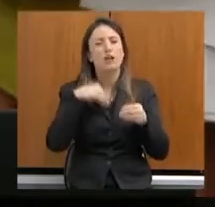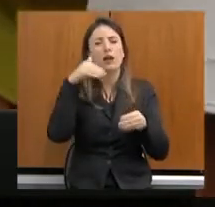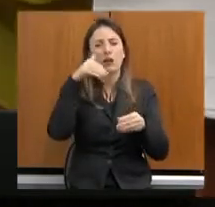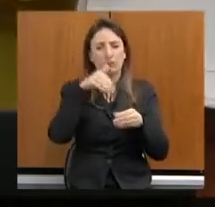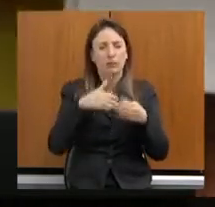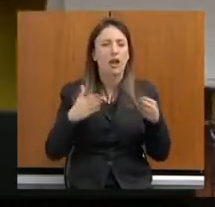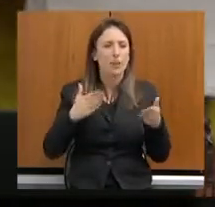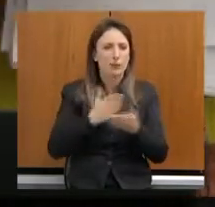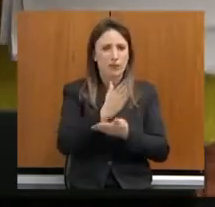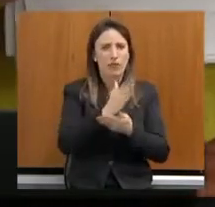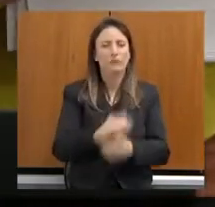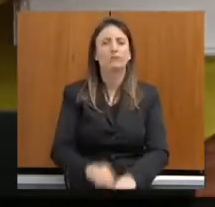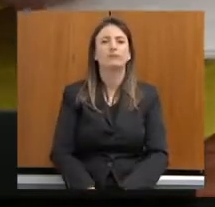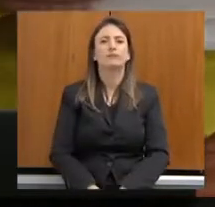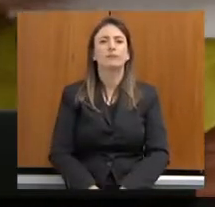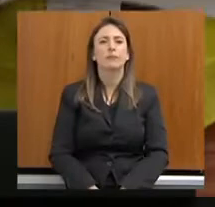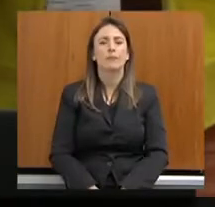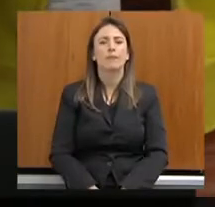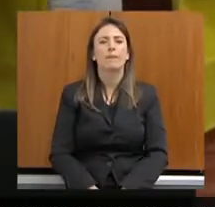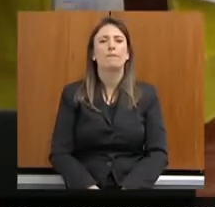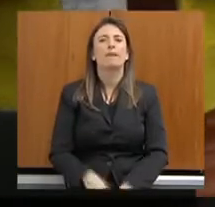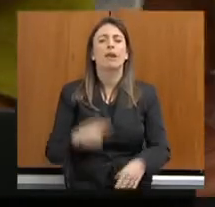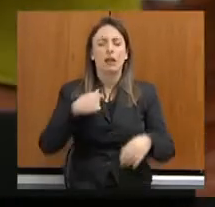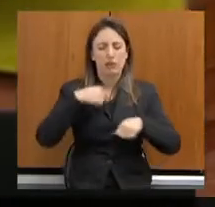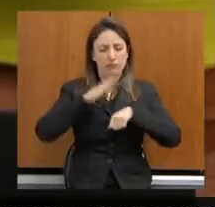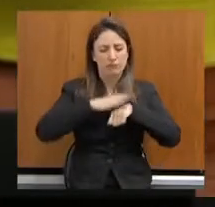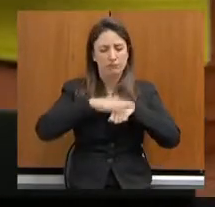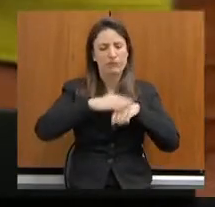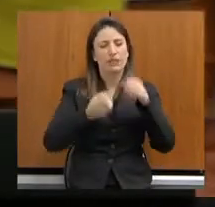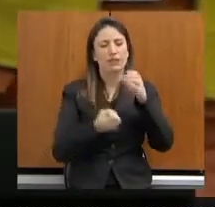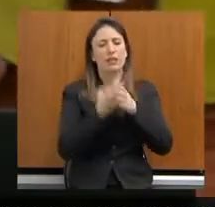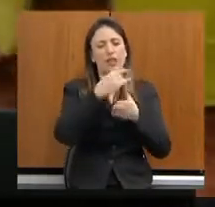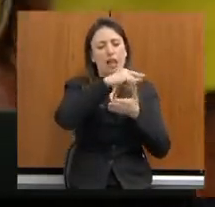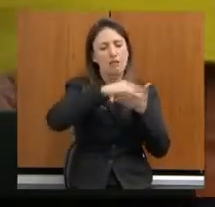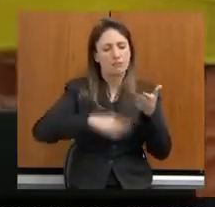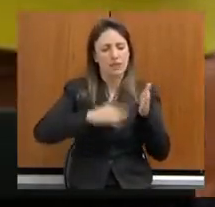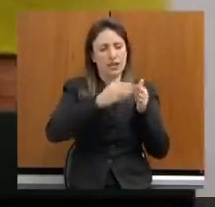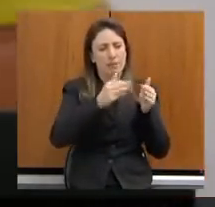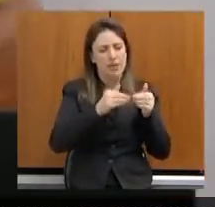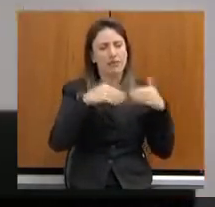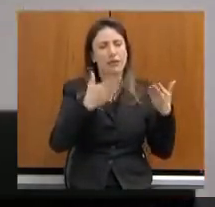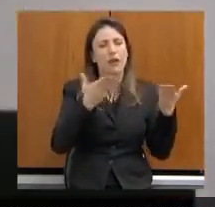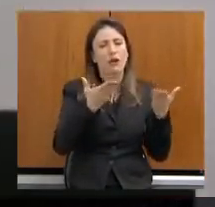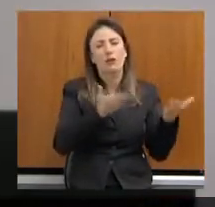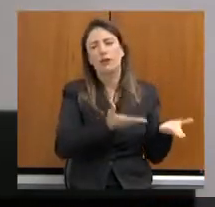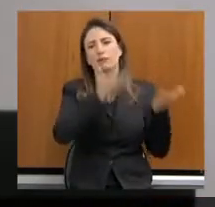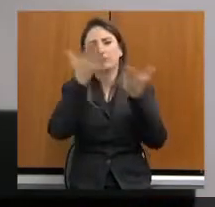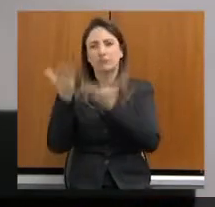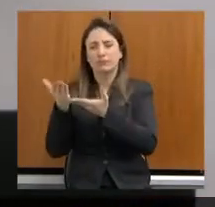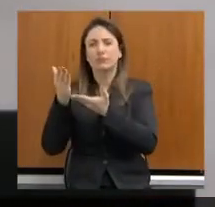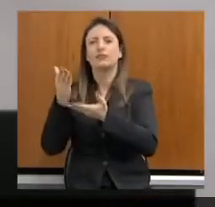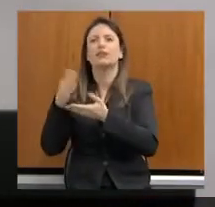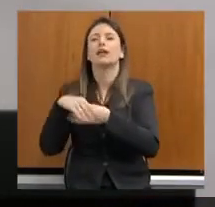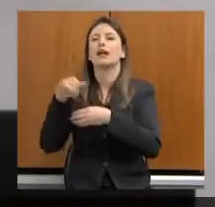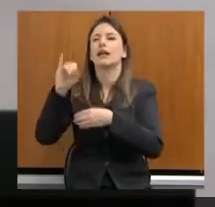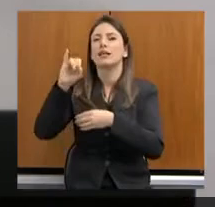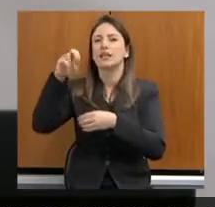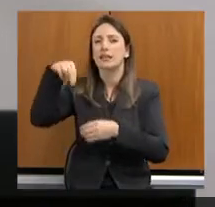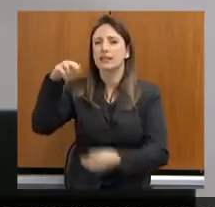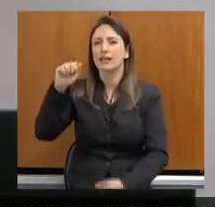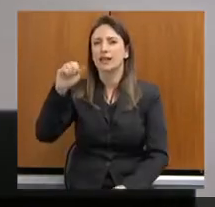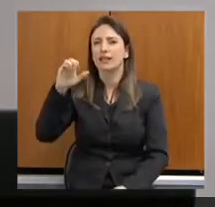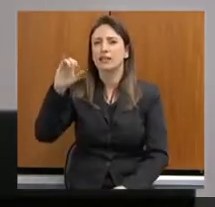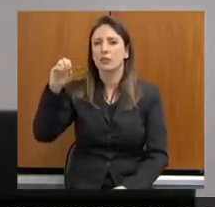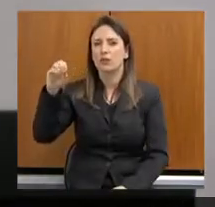em diante do requerimento de minha autoria eu passo o deputado Inácio Franco a presidência para